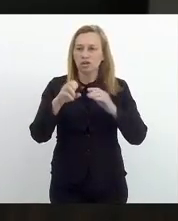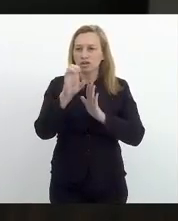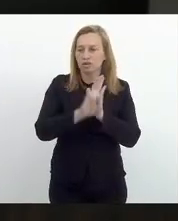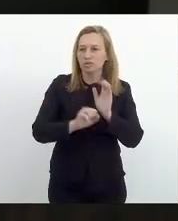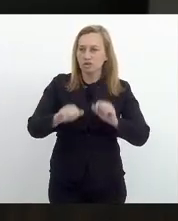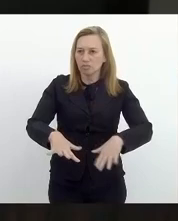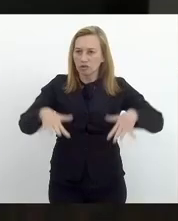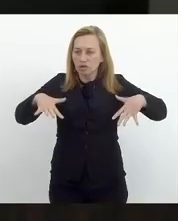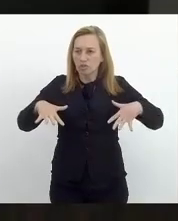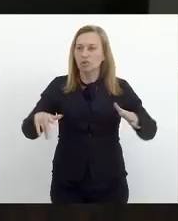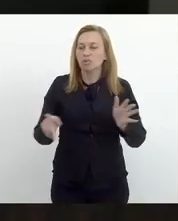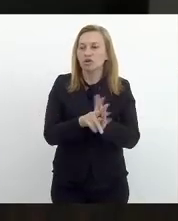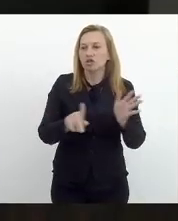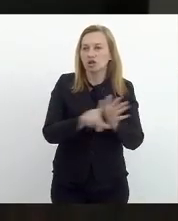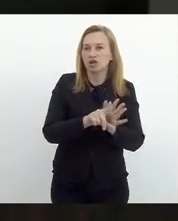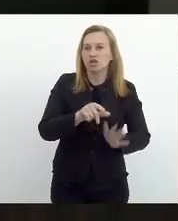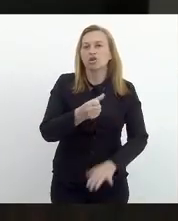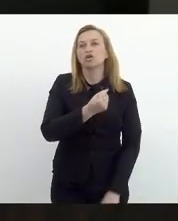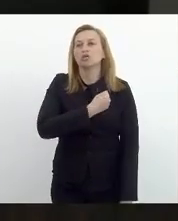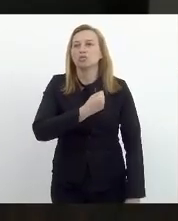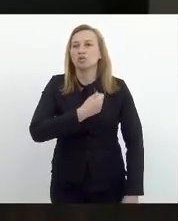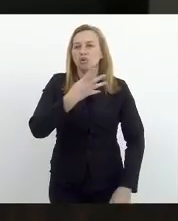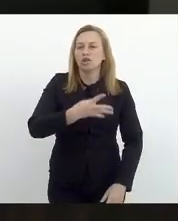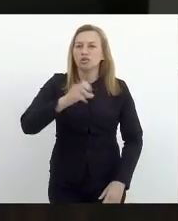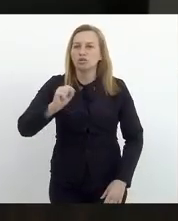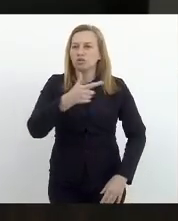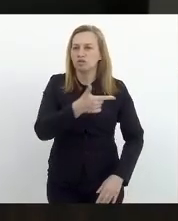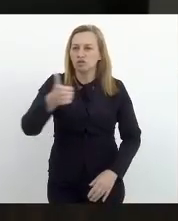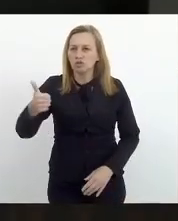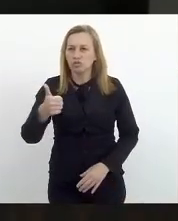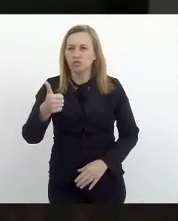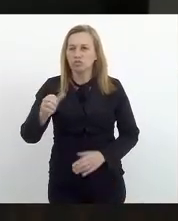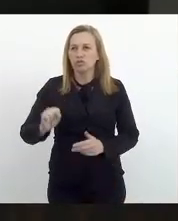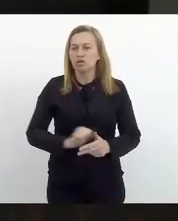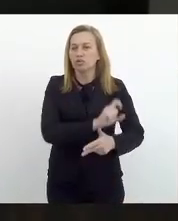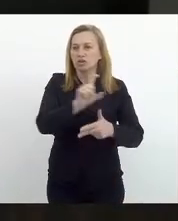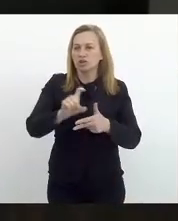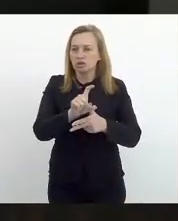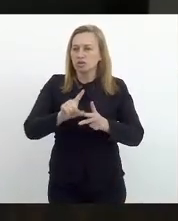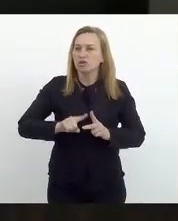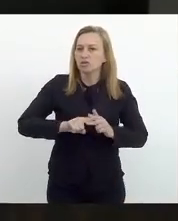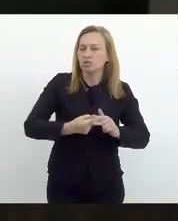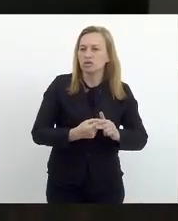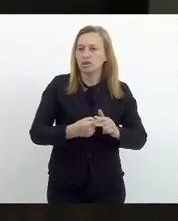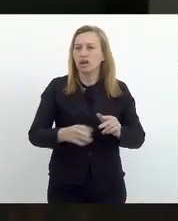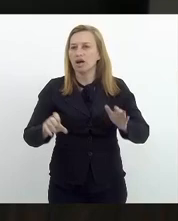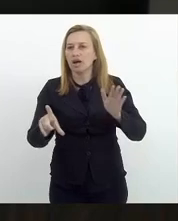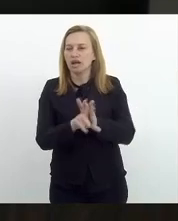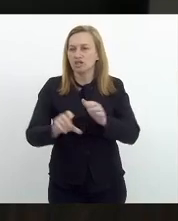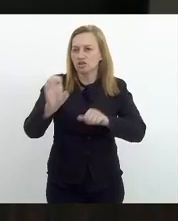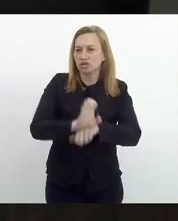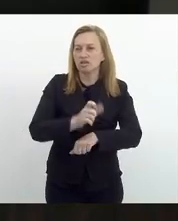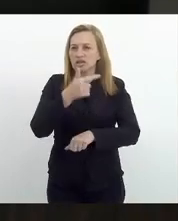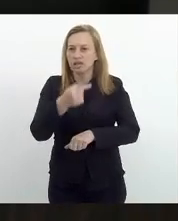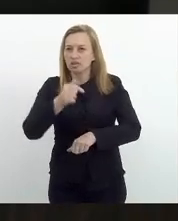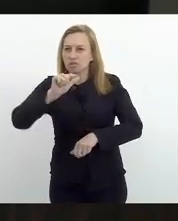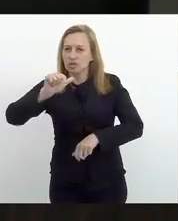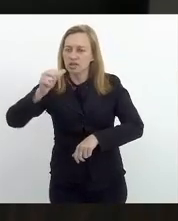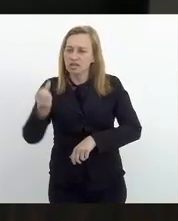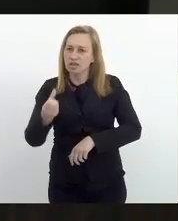projeto de lei nº 48 e 52 2021 de autoria do Poder Executivo que altera a lei estadual nº